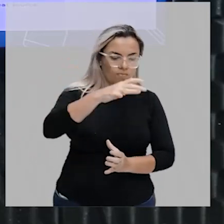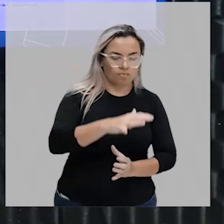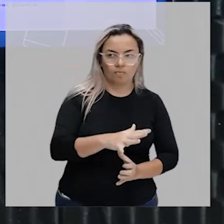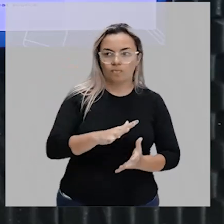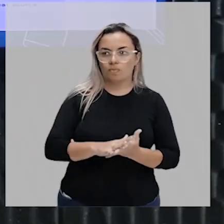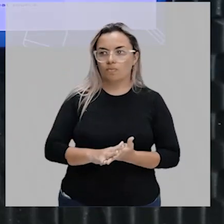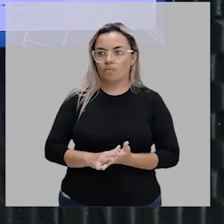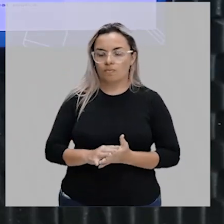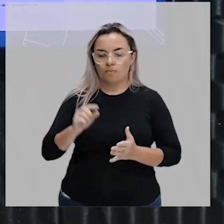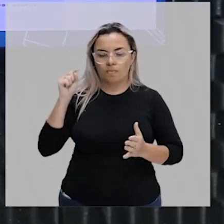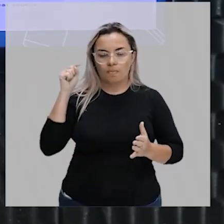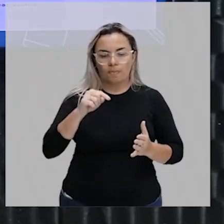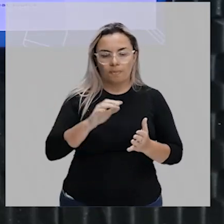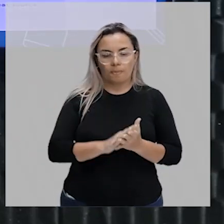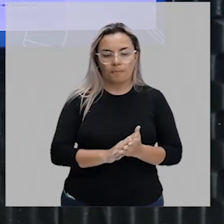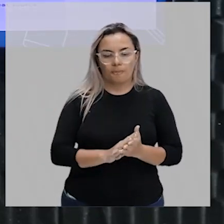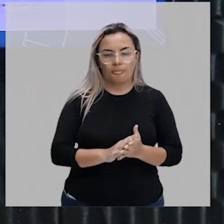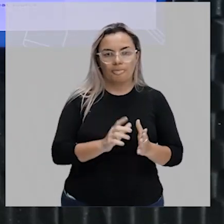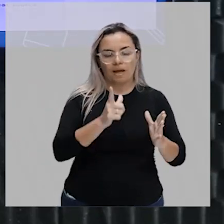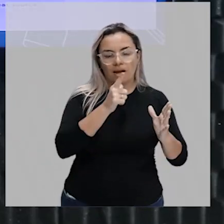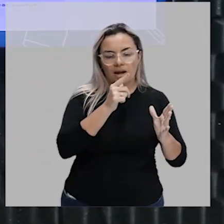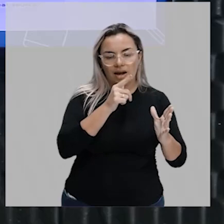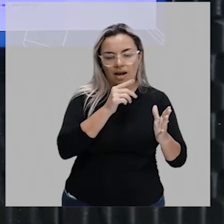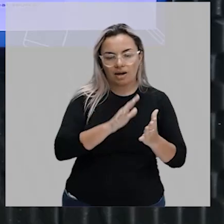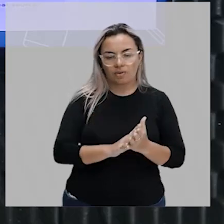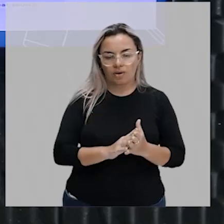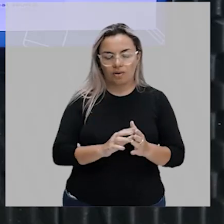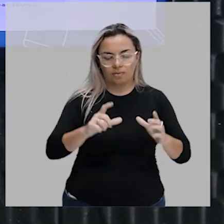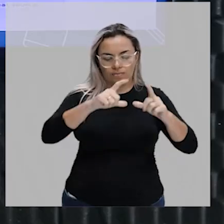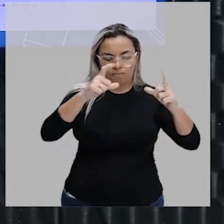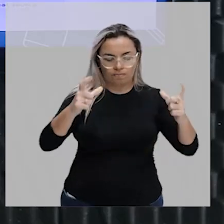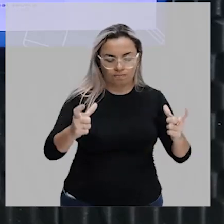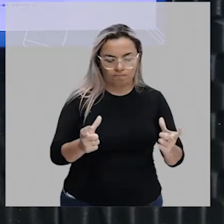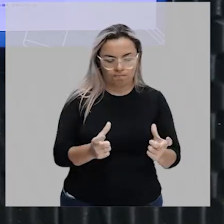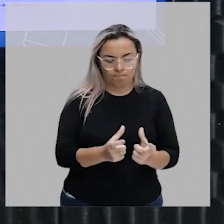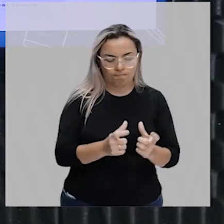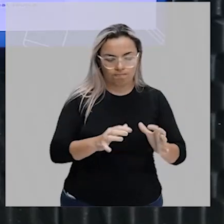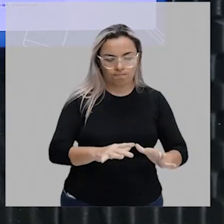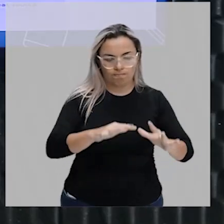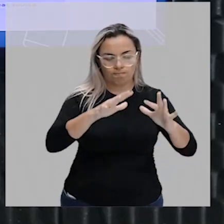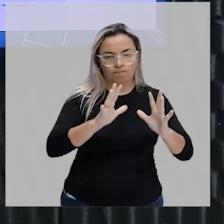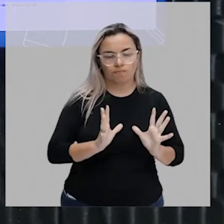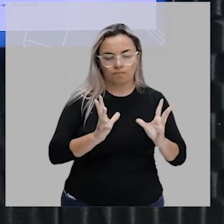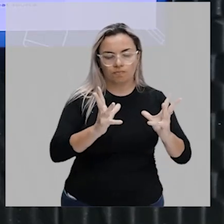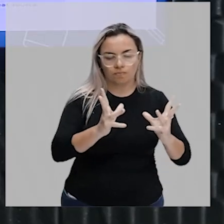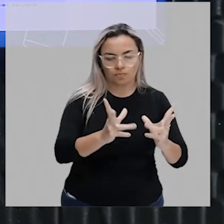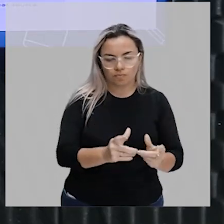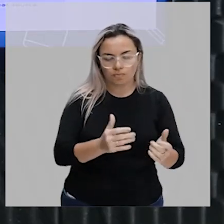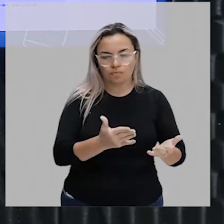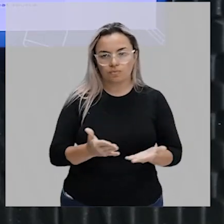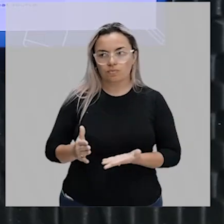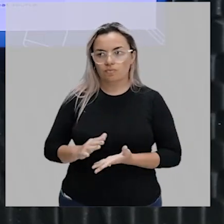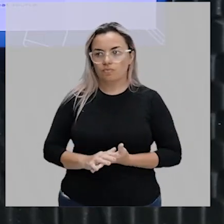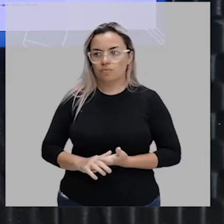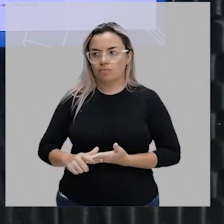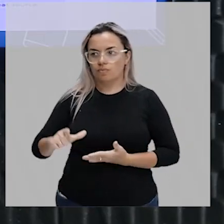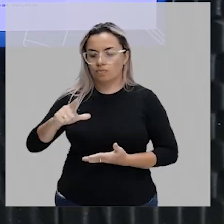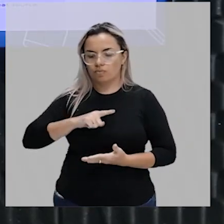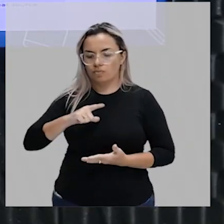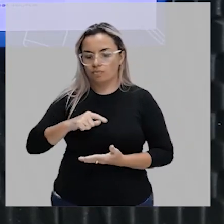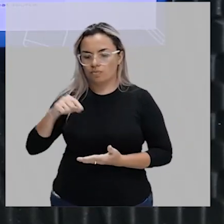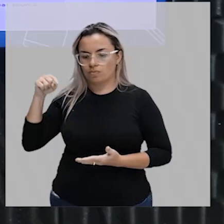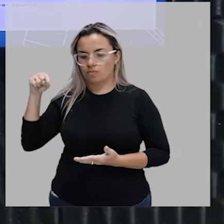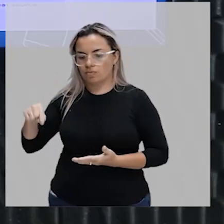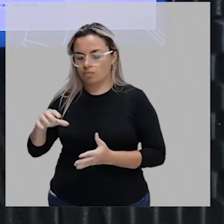a água, CH4, NH3 e H2. Beleza. E aí, pessoal, tem um balão